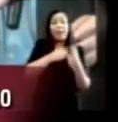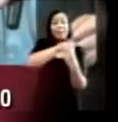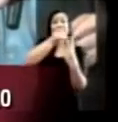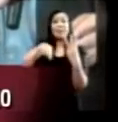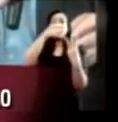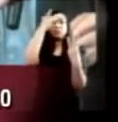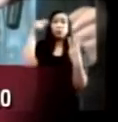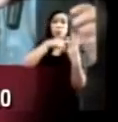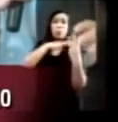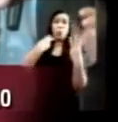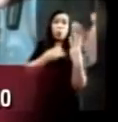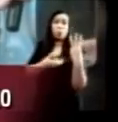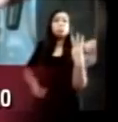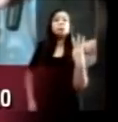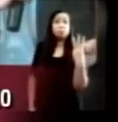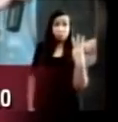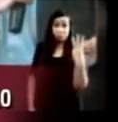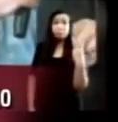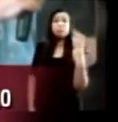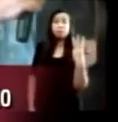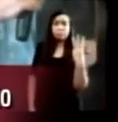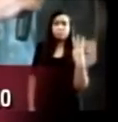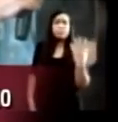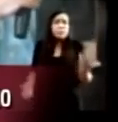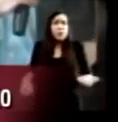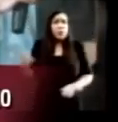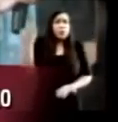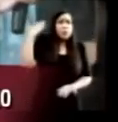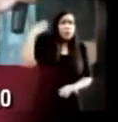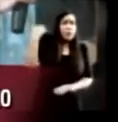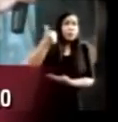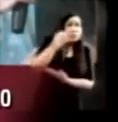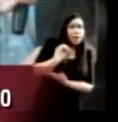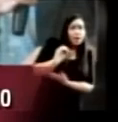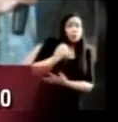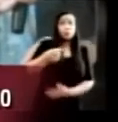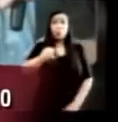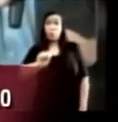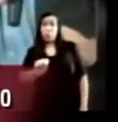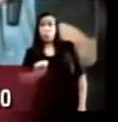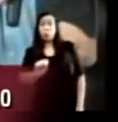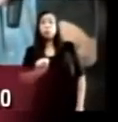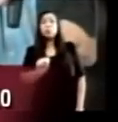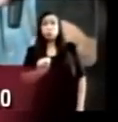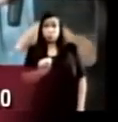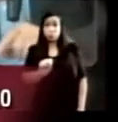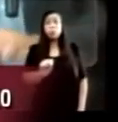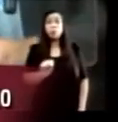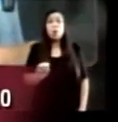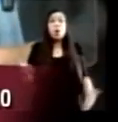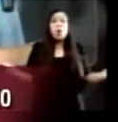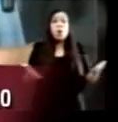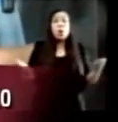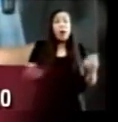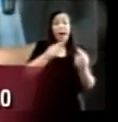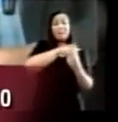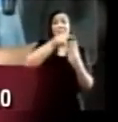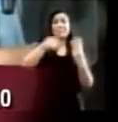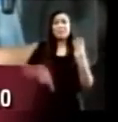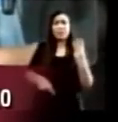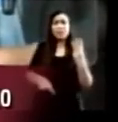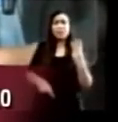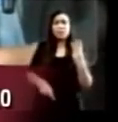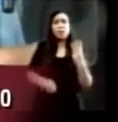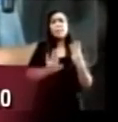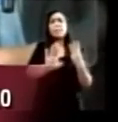3, média móvel. Nós trabalhávamos com 10, com 8, nós estamos trabalhando com 3. Mas